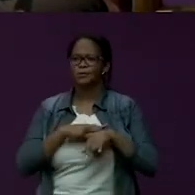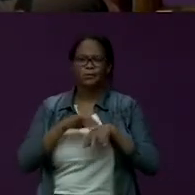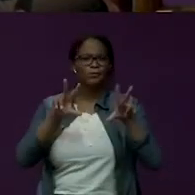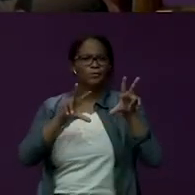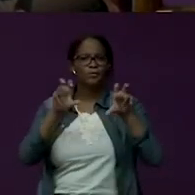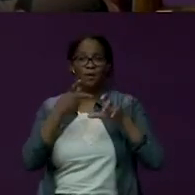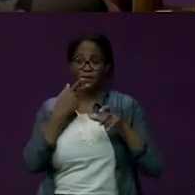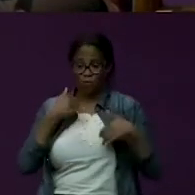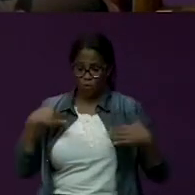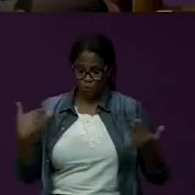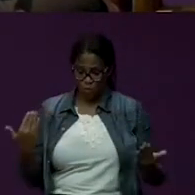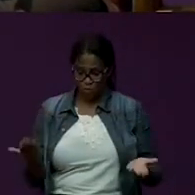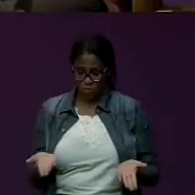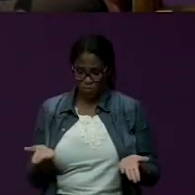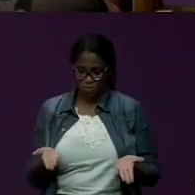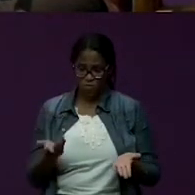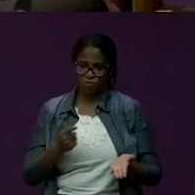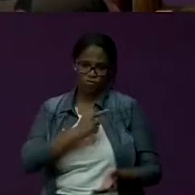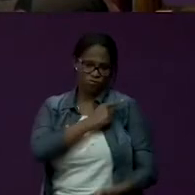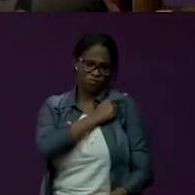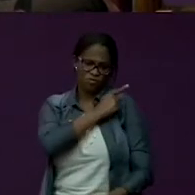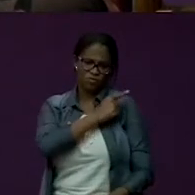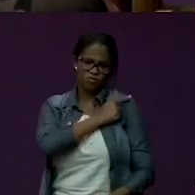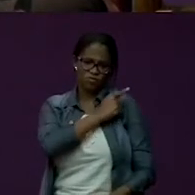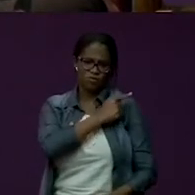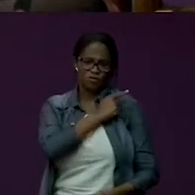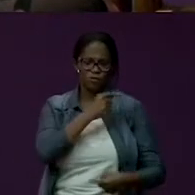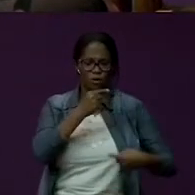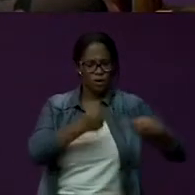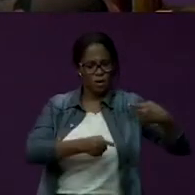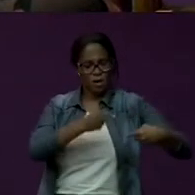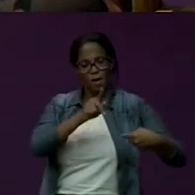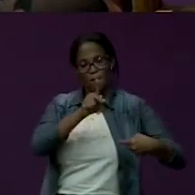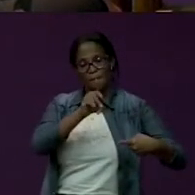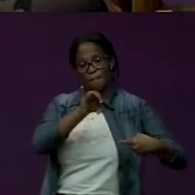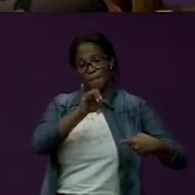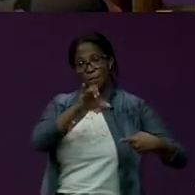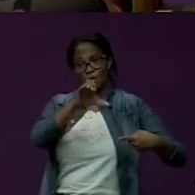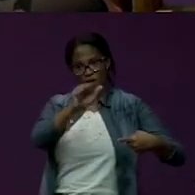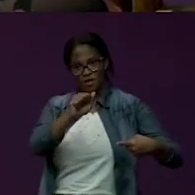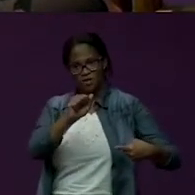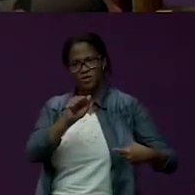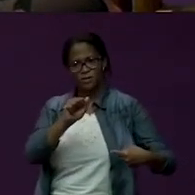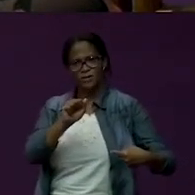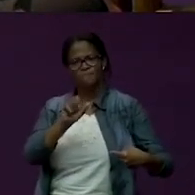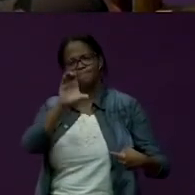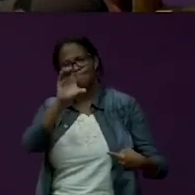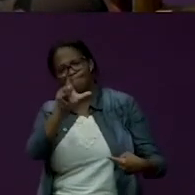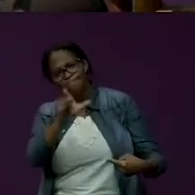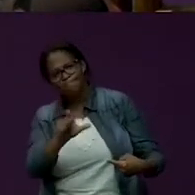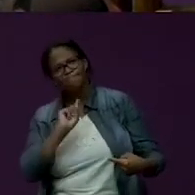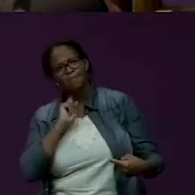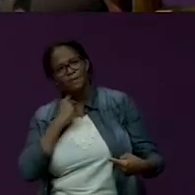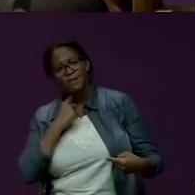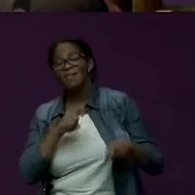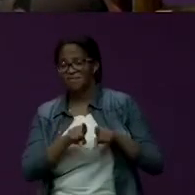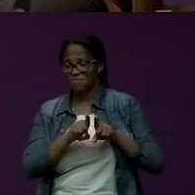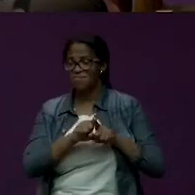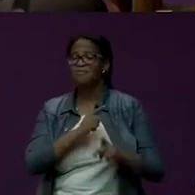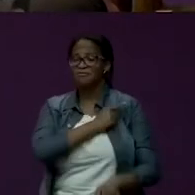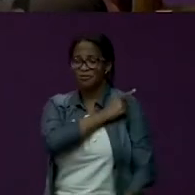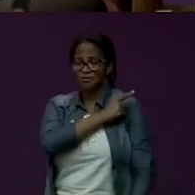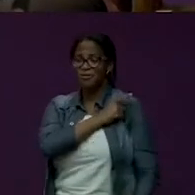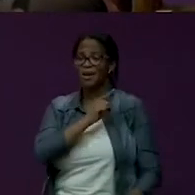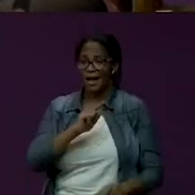né? Hoje, né, os gestores, não só a política é criminalizada, mas os gestores públicos também, muitos de